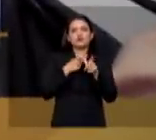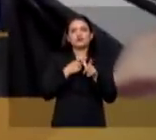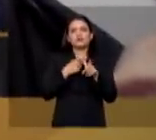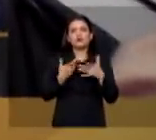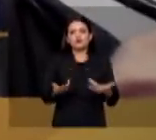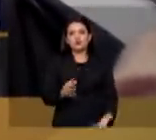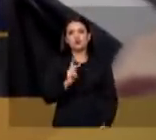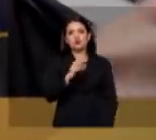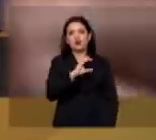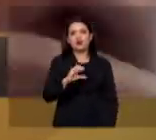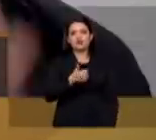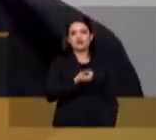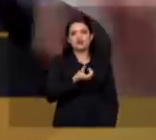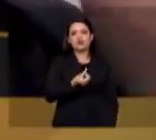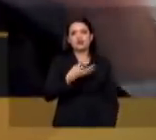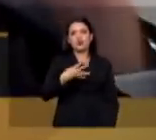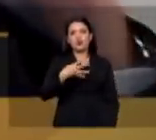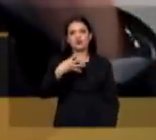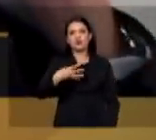do HC